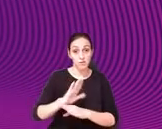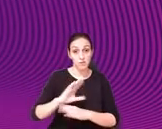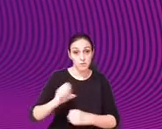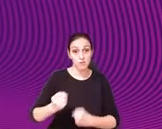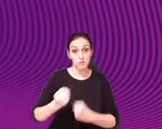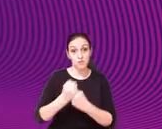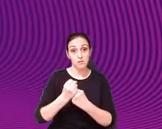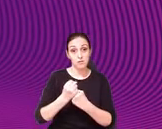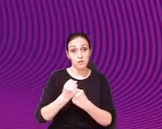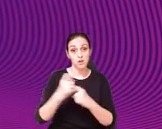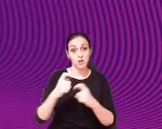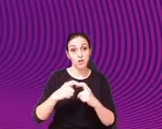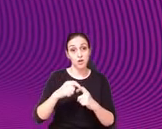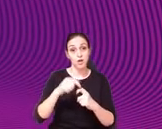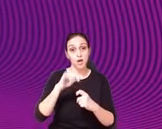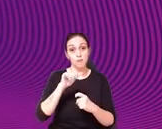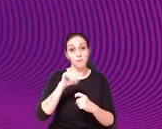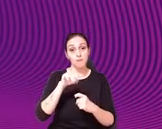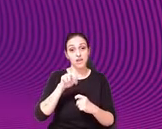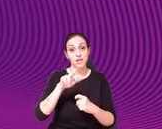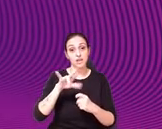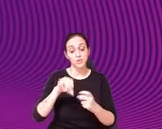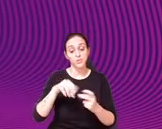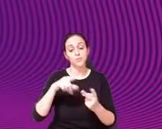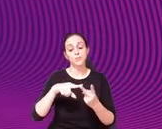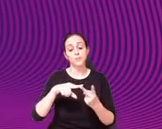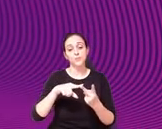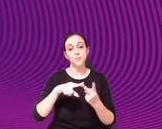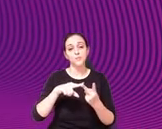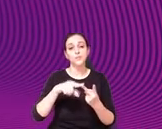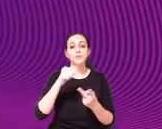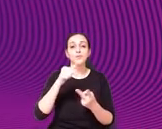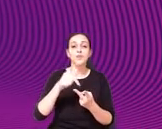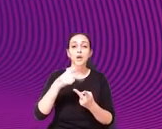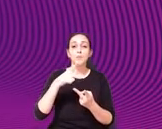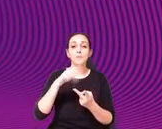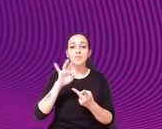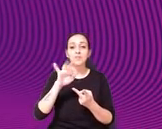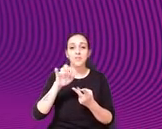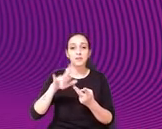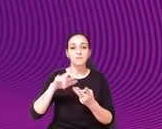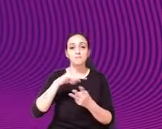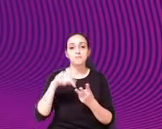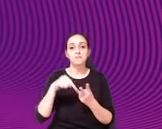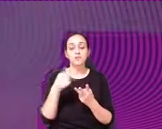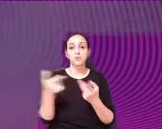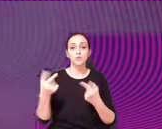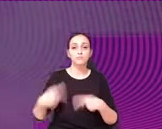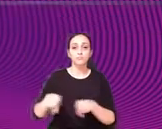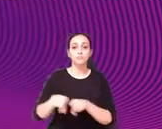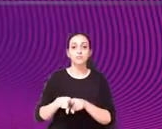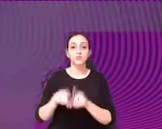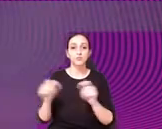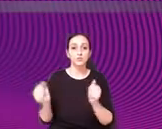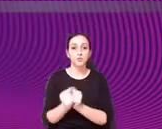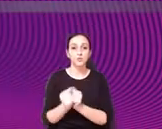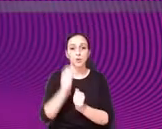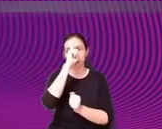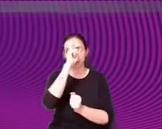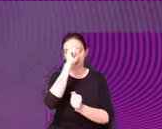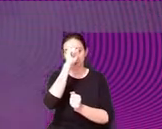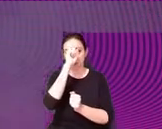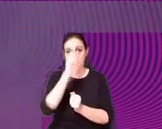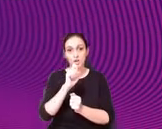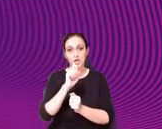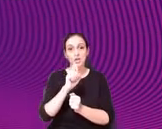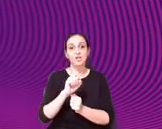doutora Marino, doutor Arnaldo e doutor Peter Hanschultais, que nós temos um convênio com o Hospital Charité há